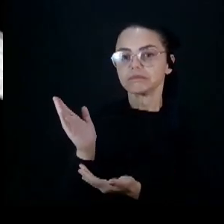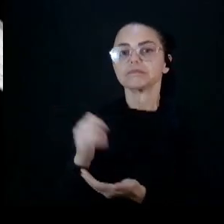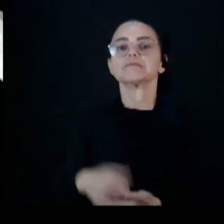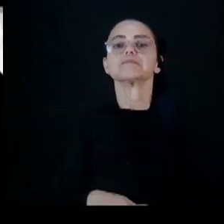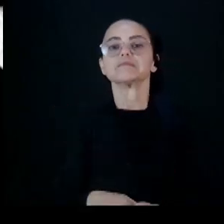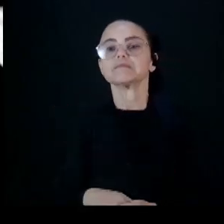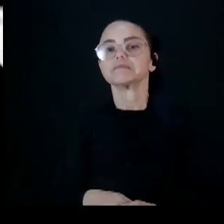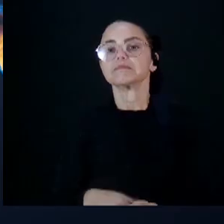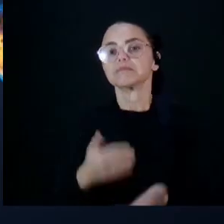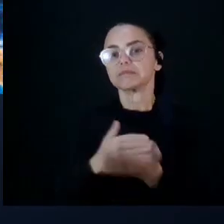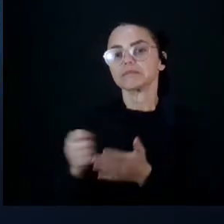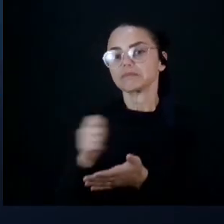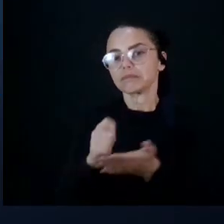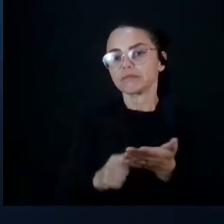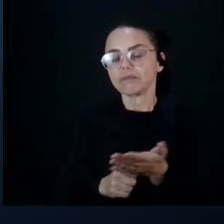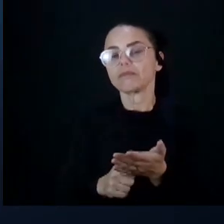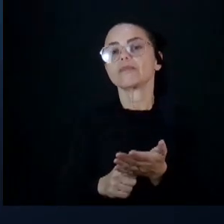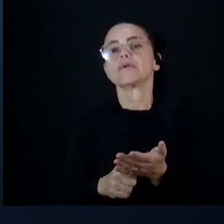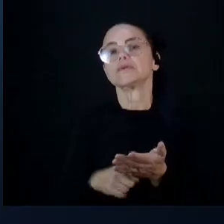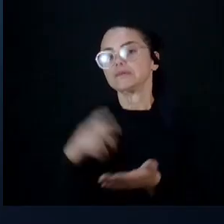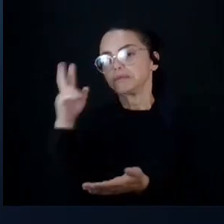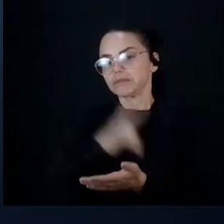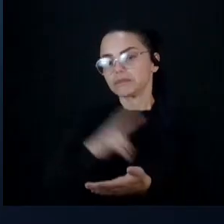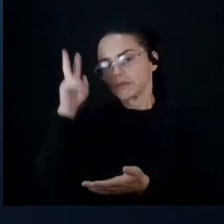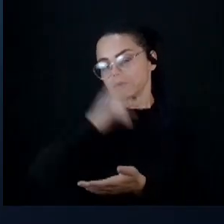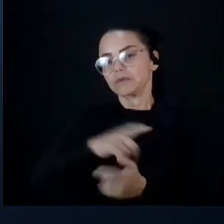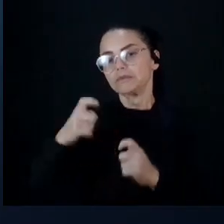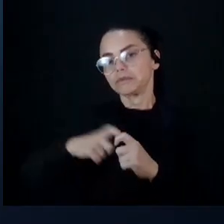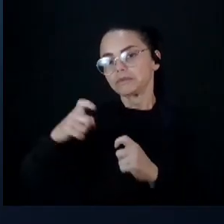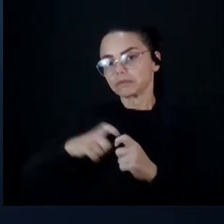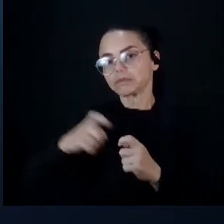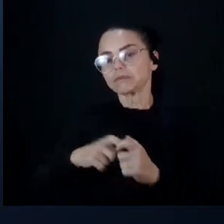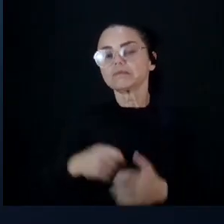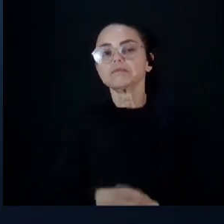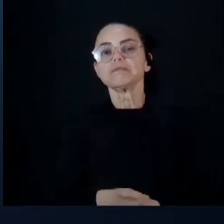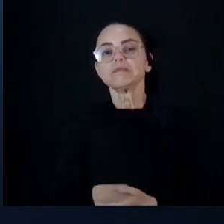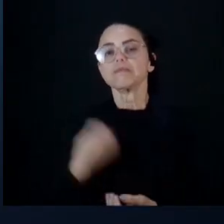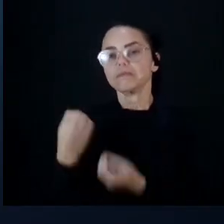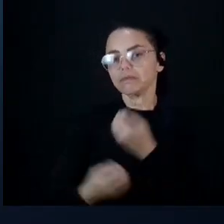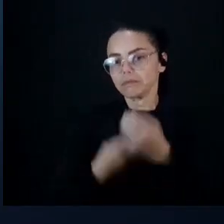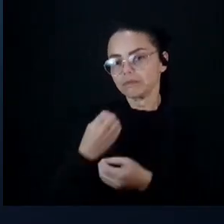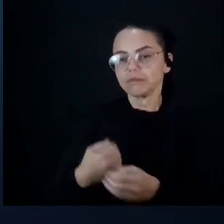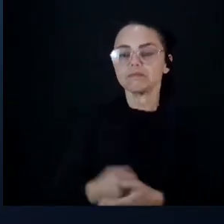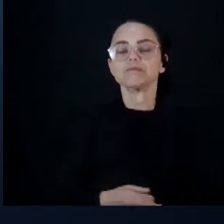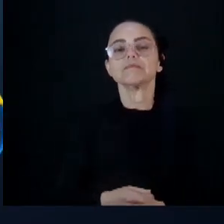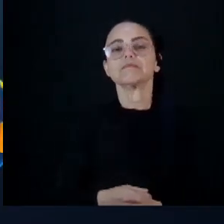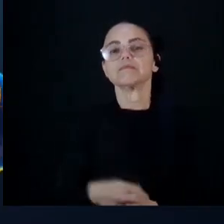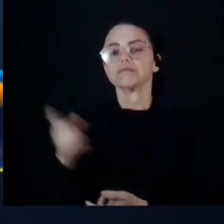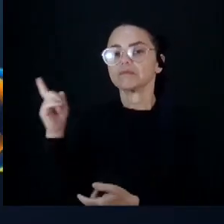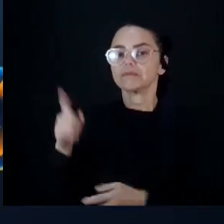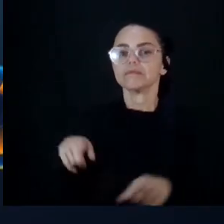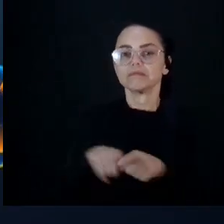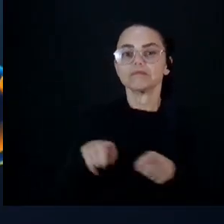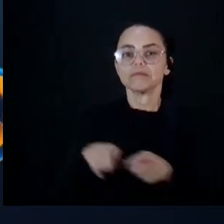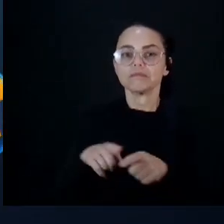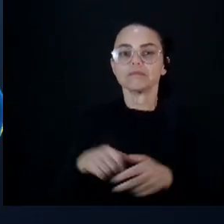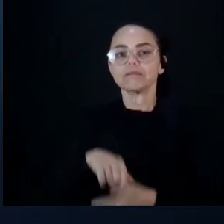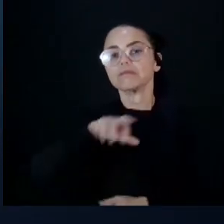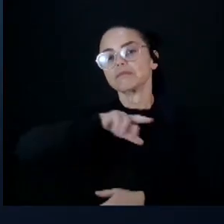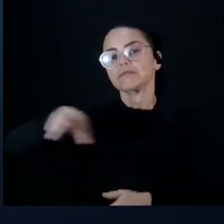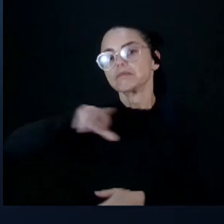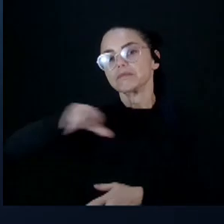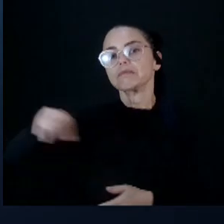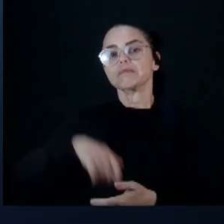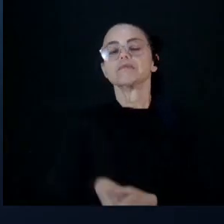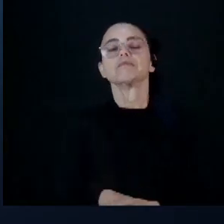a anotar, dado um histórico médico, dado a situação, a movimentação dele está um pouco diferente, talvez seja